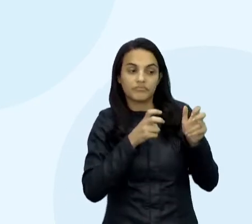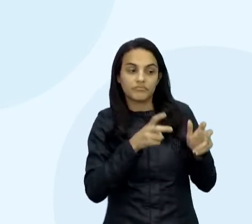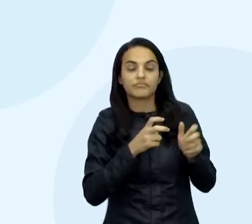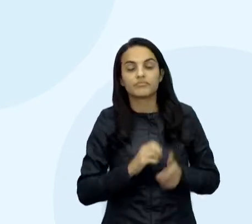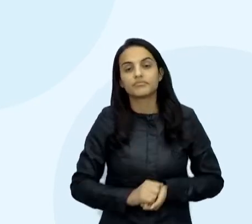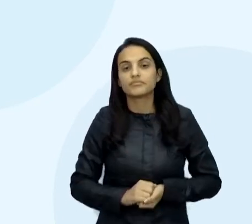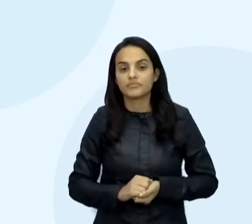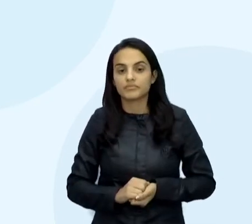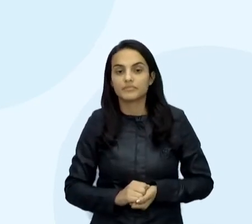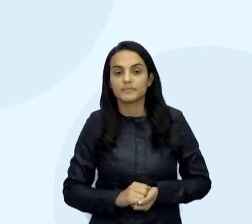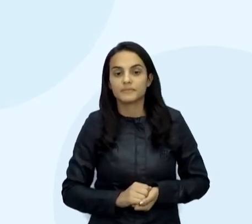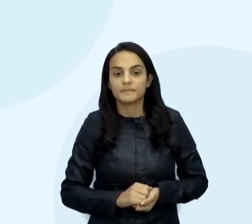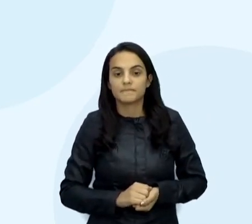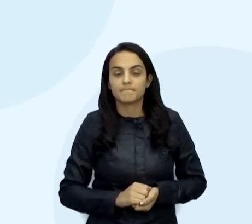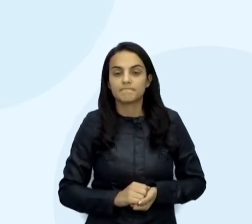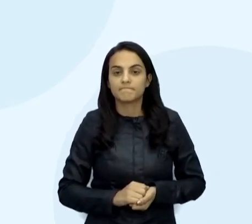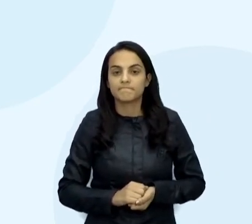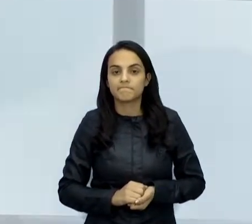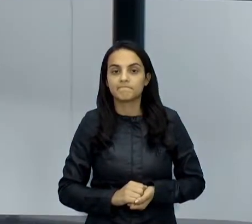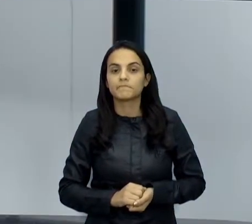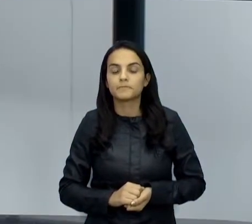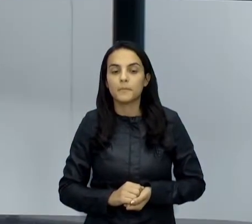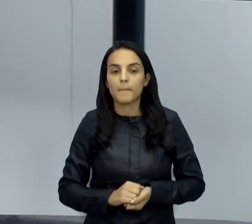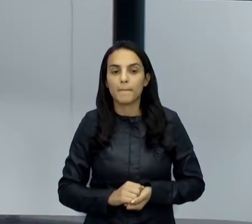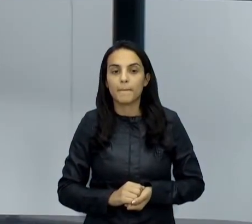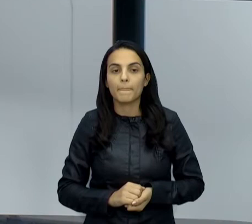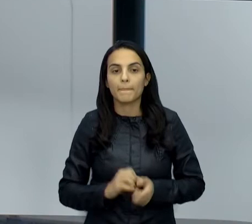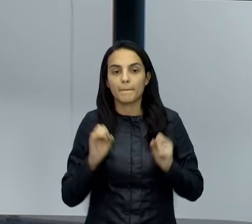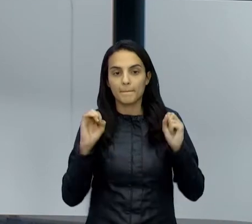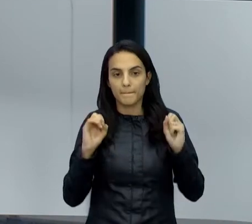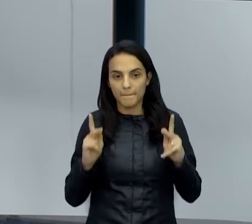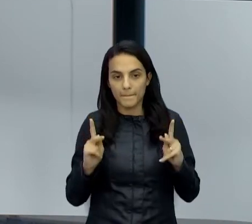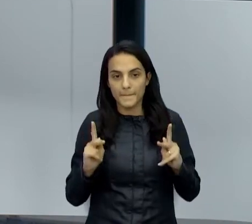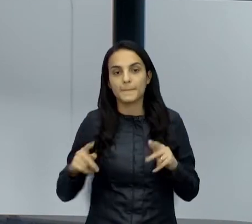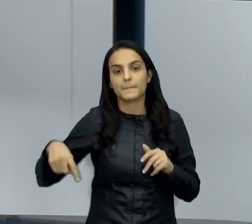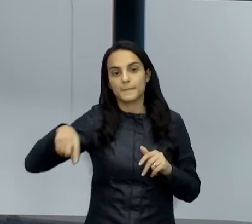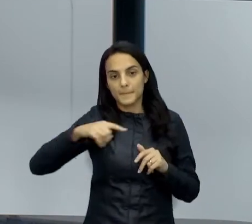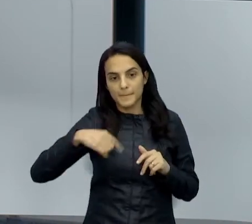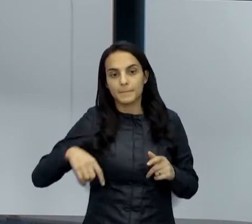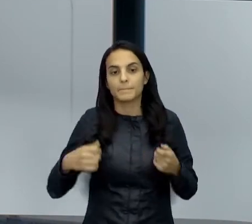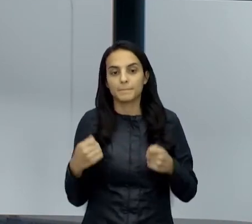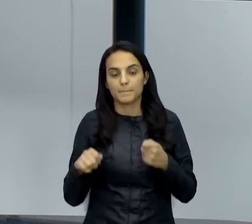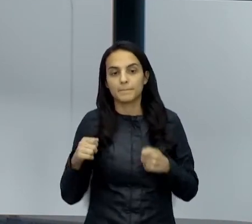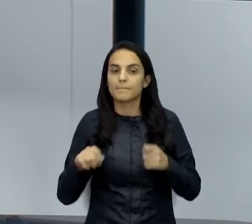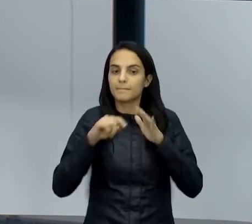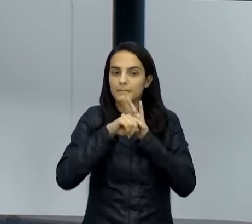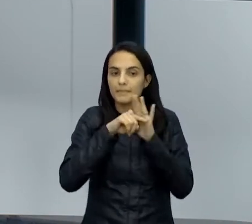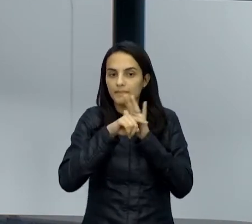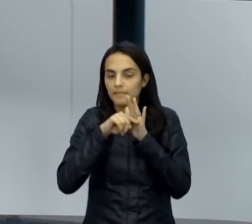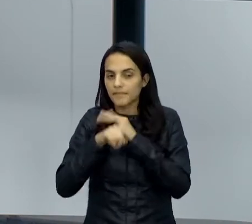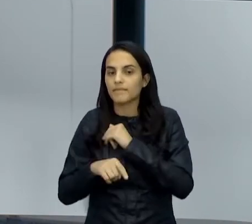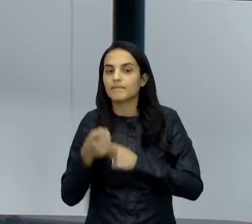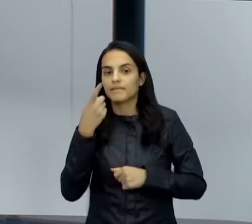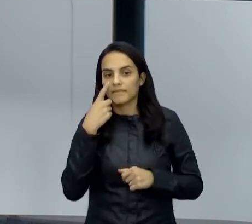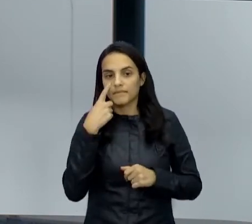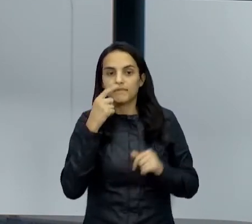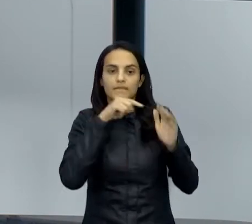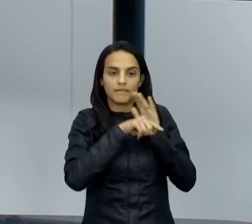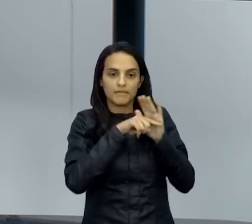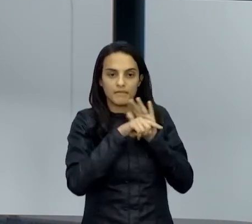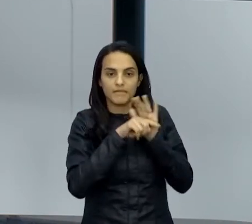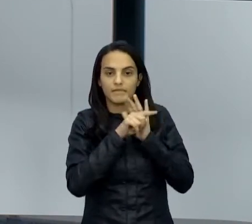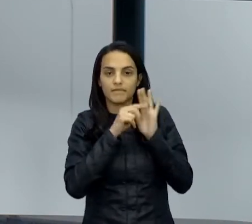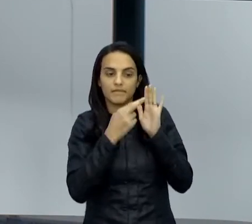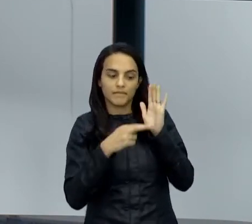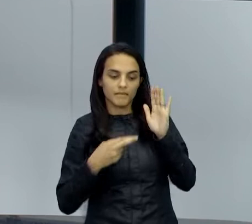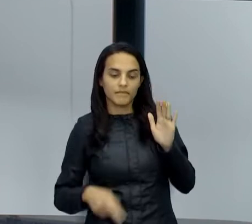que a distribuidora conecta aí na sua casa, o registro. Tá certo? Então a gente tem que fazer essa investigação, olhar lá no registro se